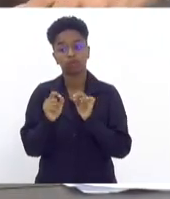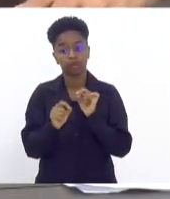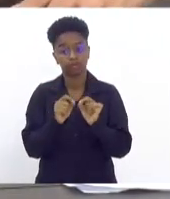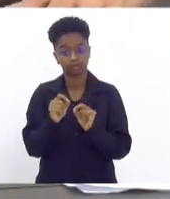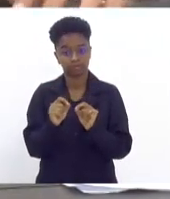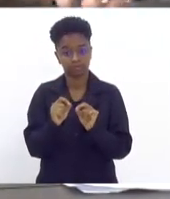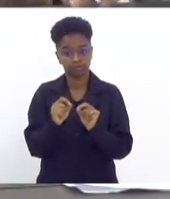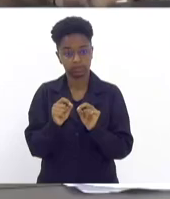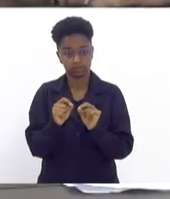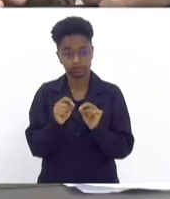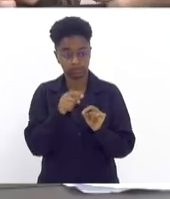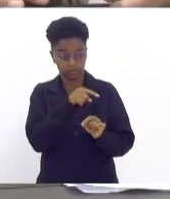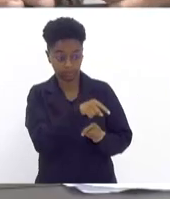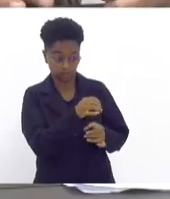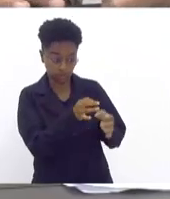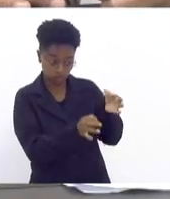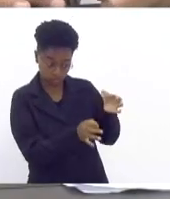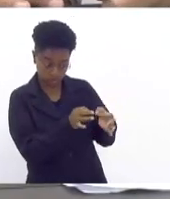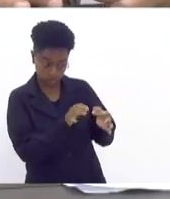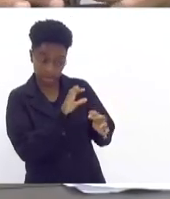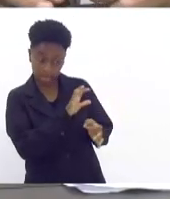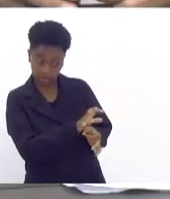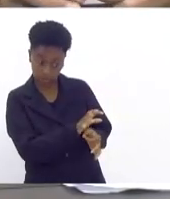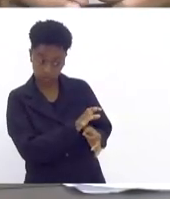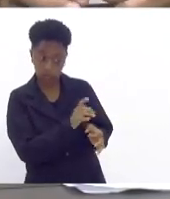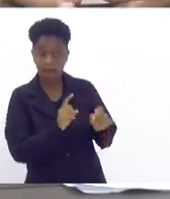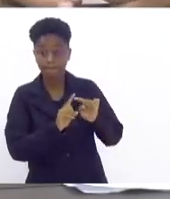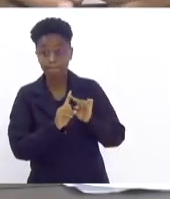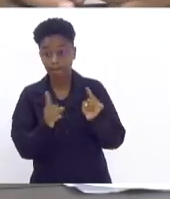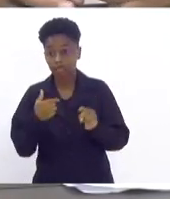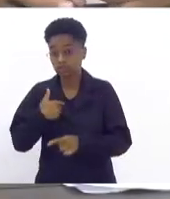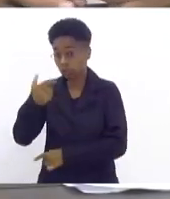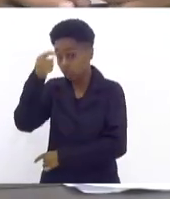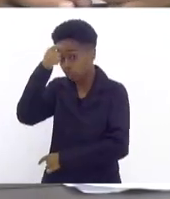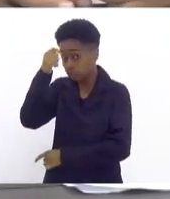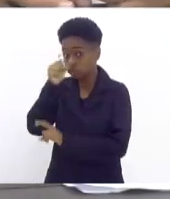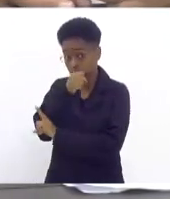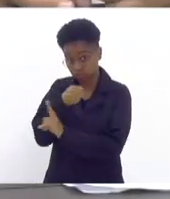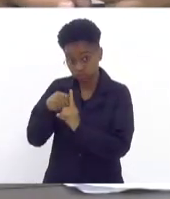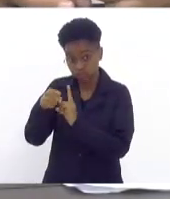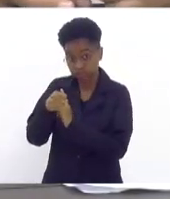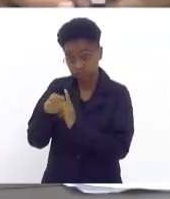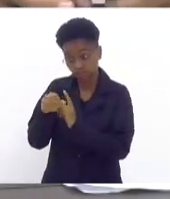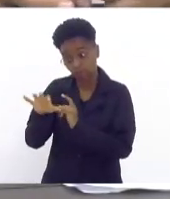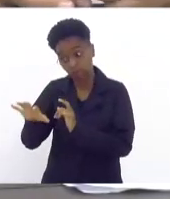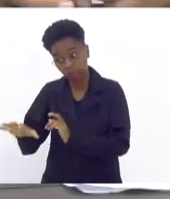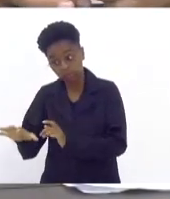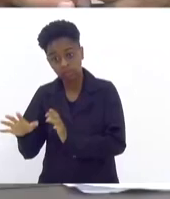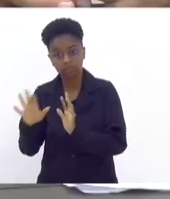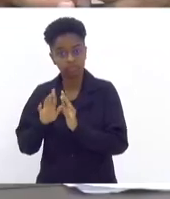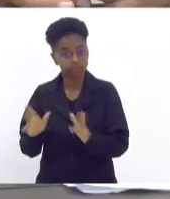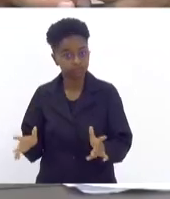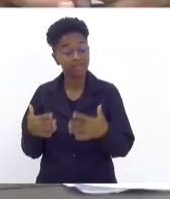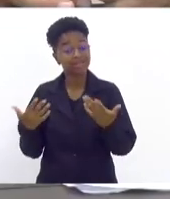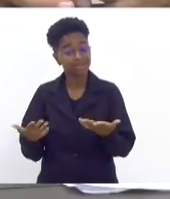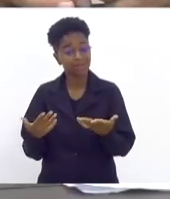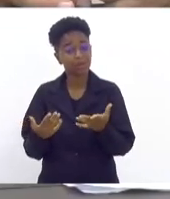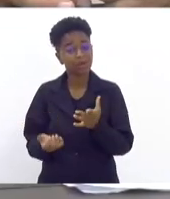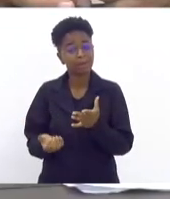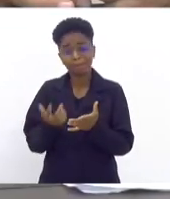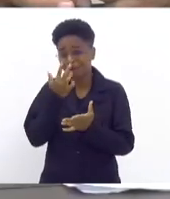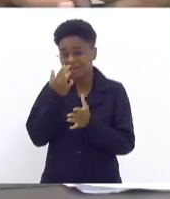pelo lado jurídico, é isso, mas como eu tenho consciência social, é aquilo. Então, a gente está criando um